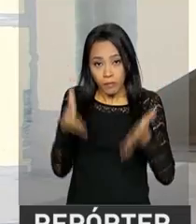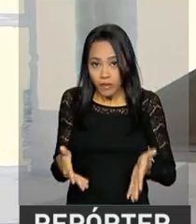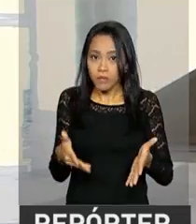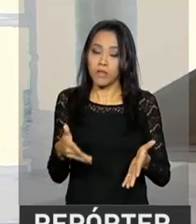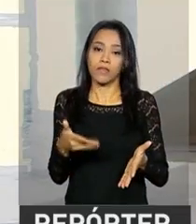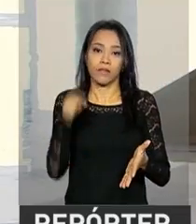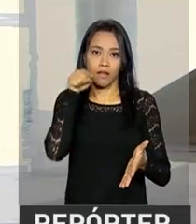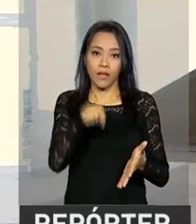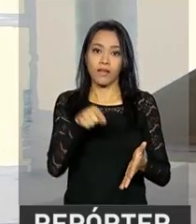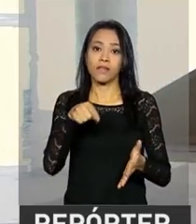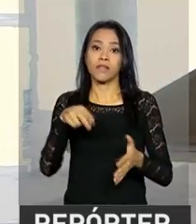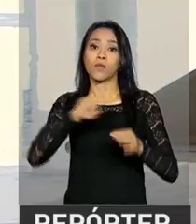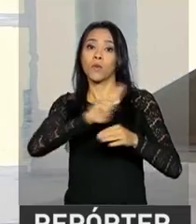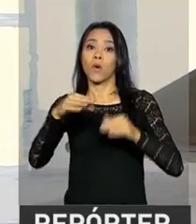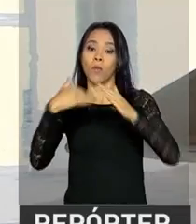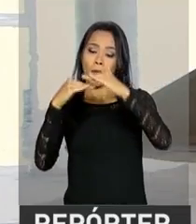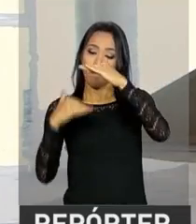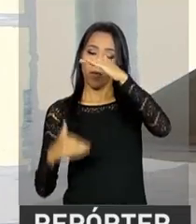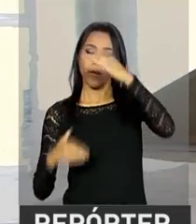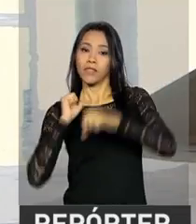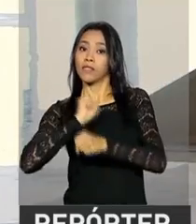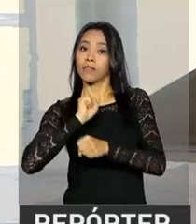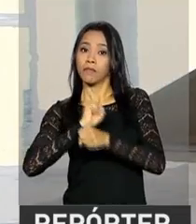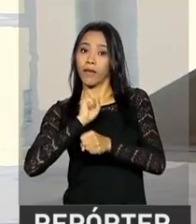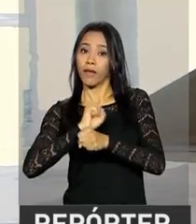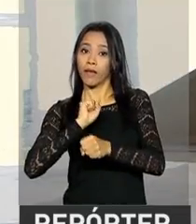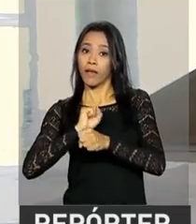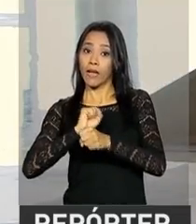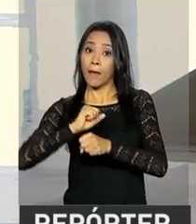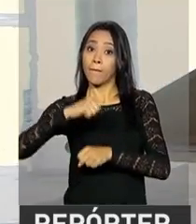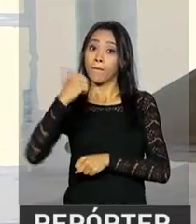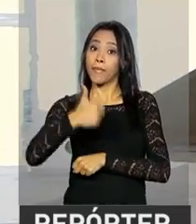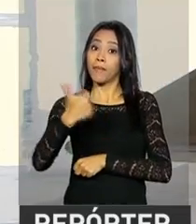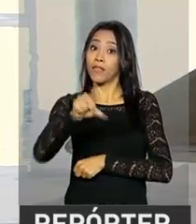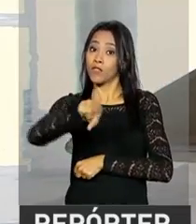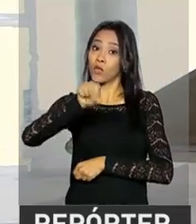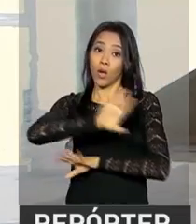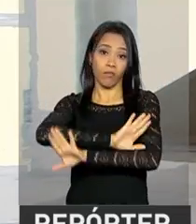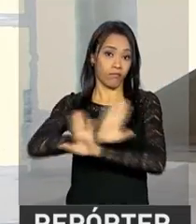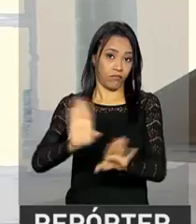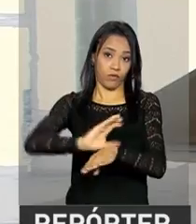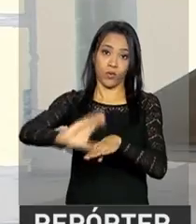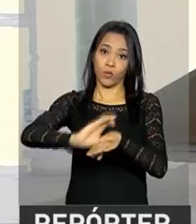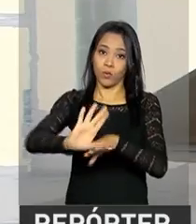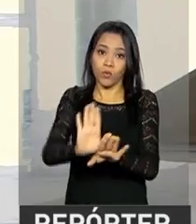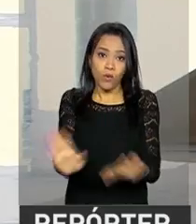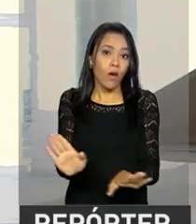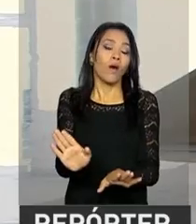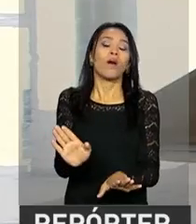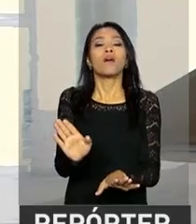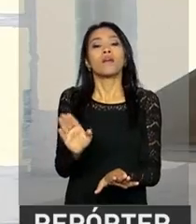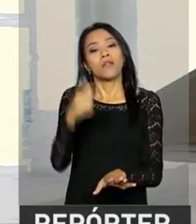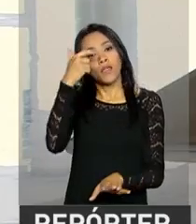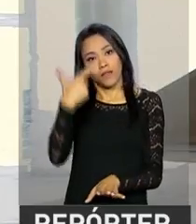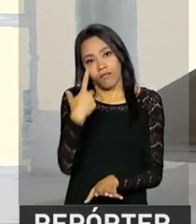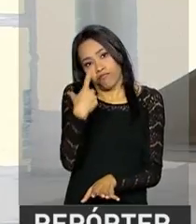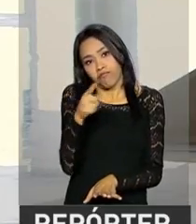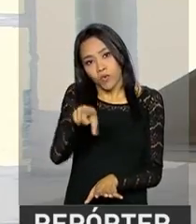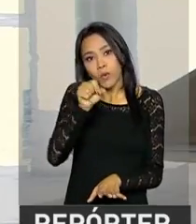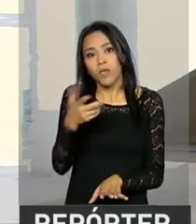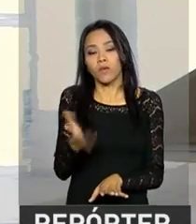candidato na lista de espera ela tá restrita a primeira opção de curso a primeira opção de vaga que o estudante fez